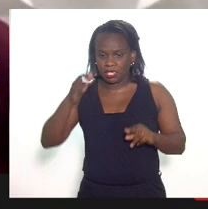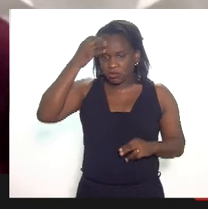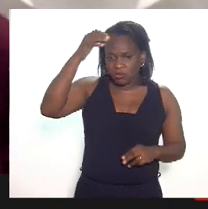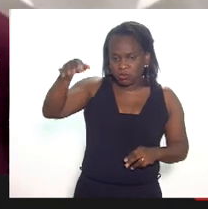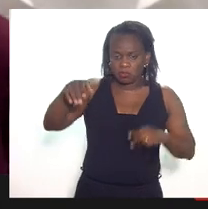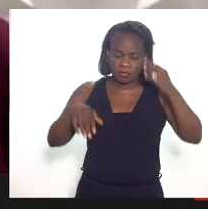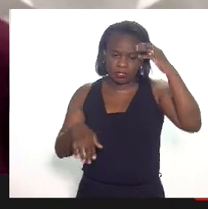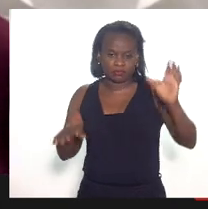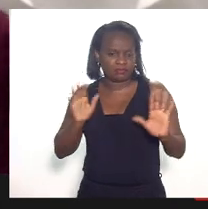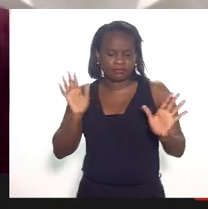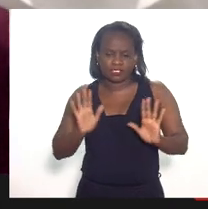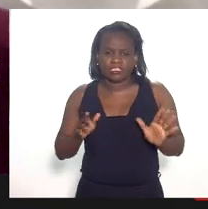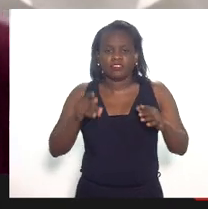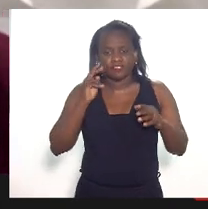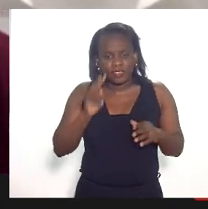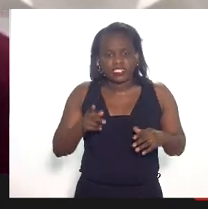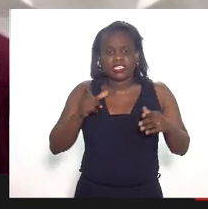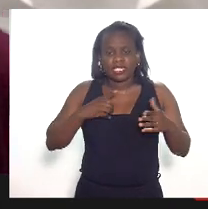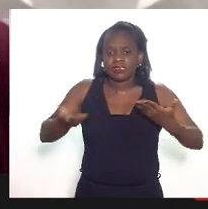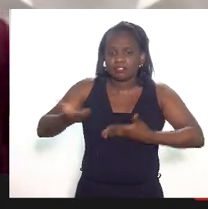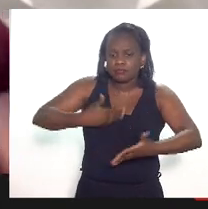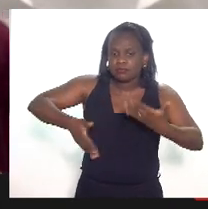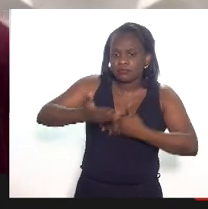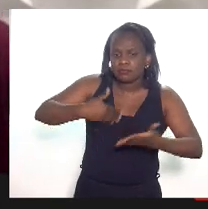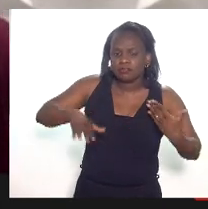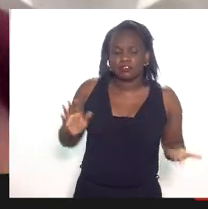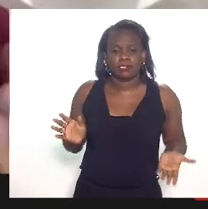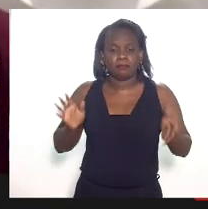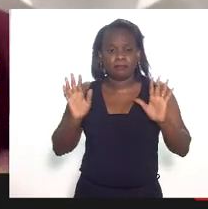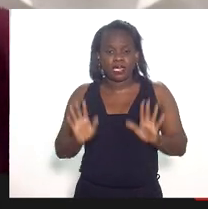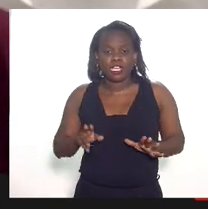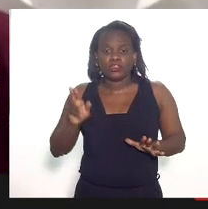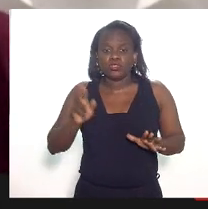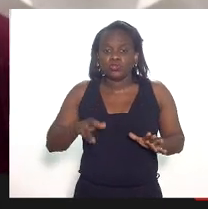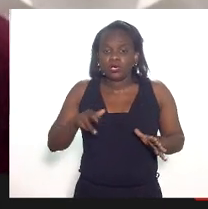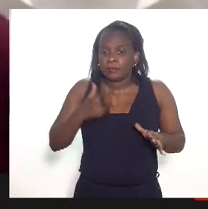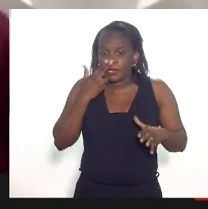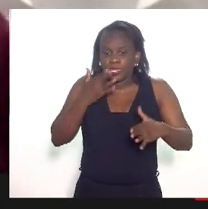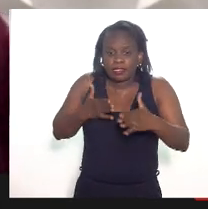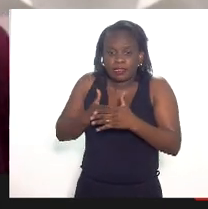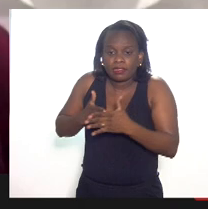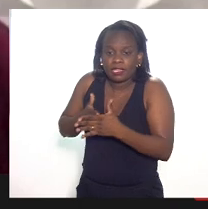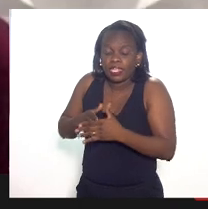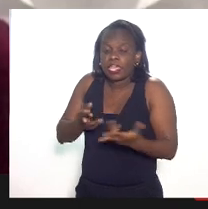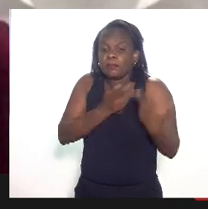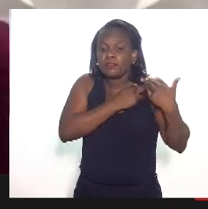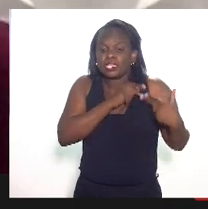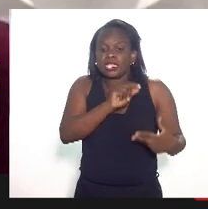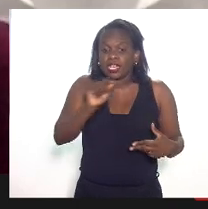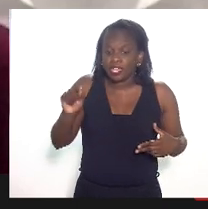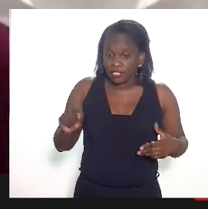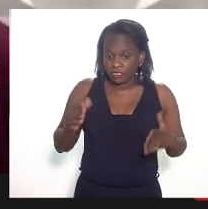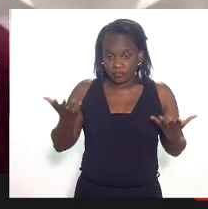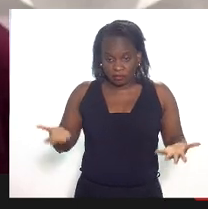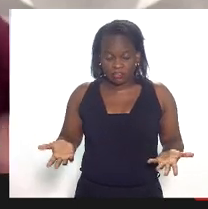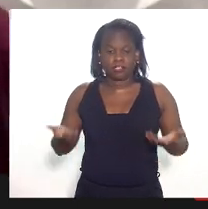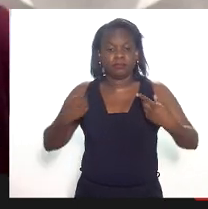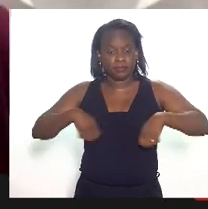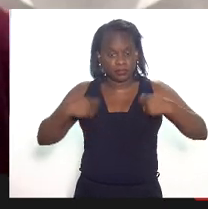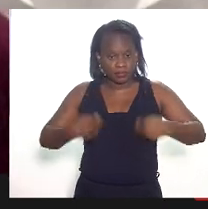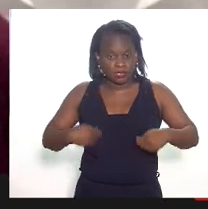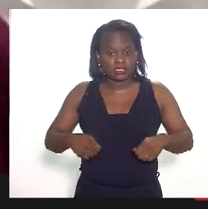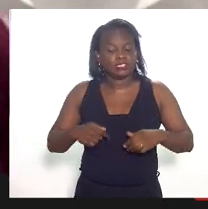que há até uma relação fraterna, mas nunca fica muito delimitado de quem é a responsabilidade. Então, nós temos